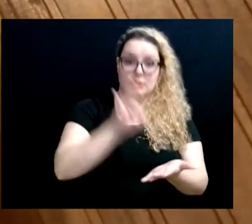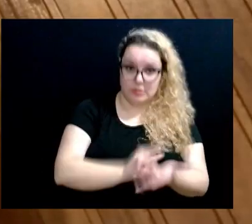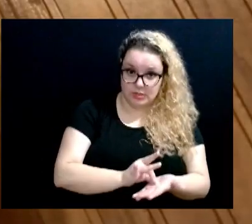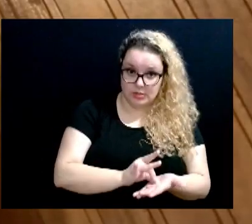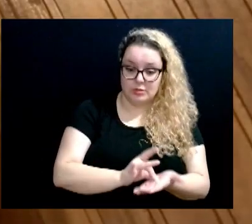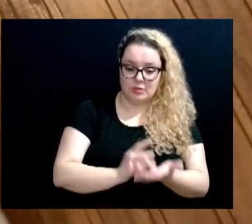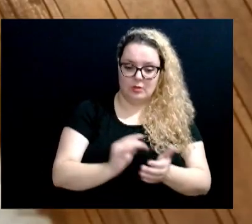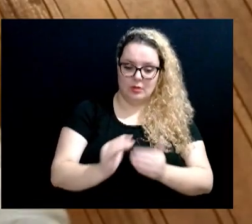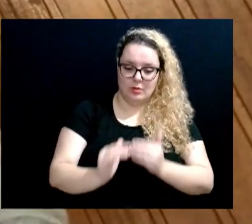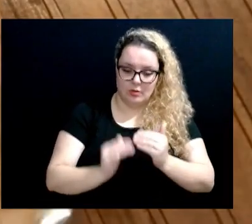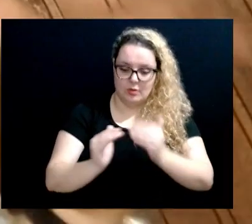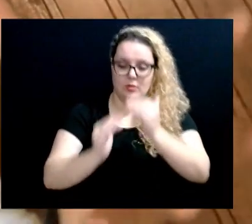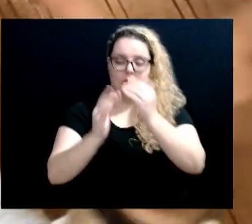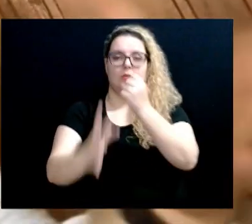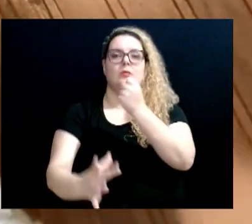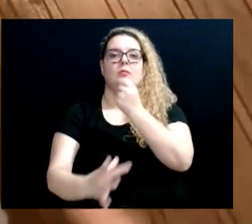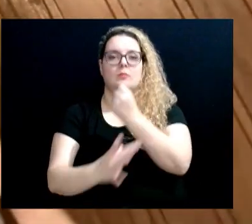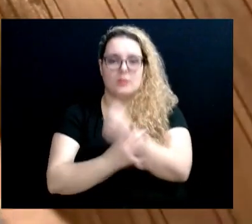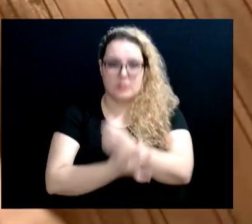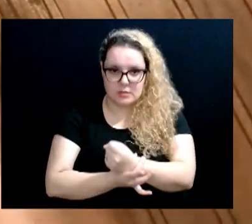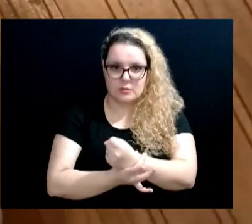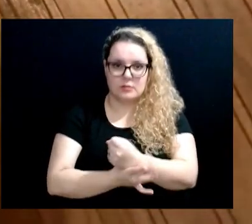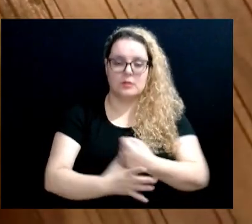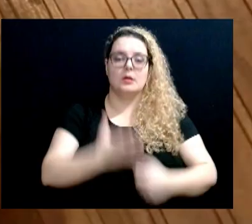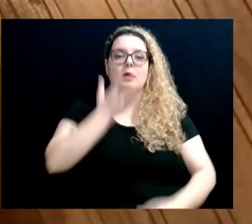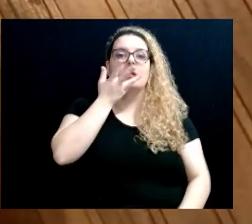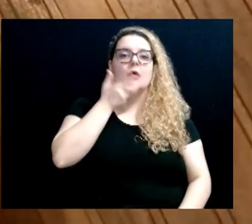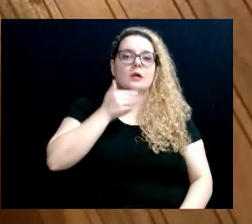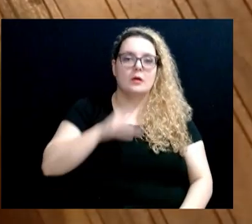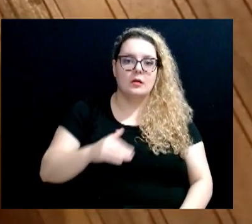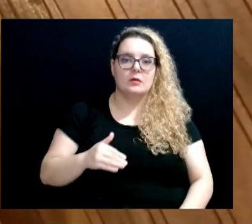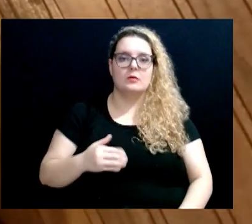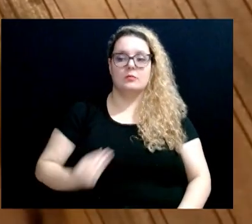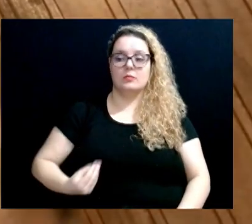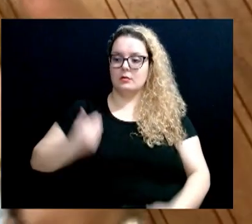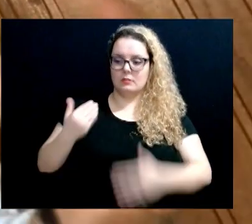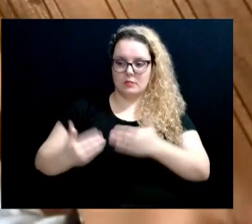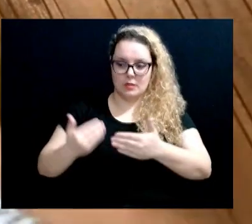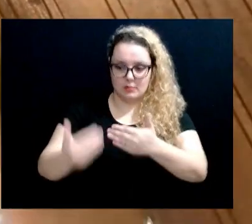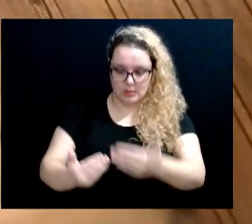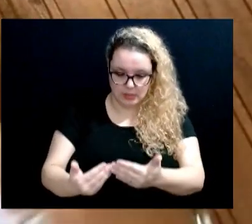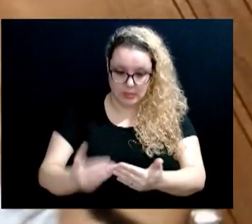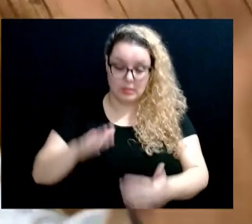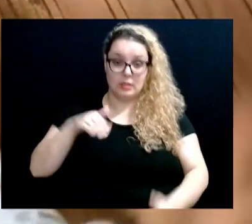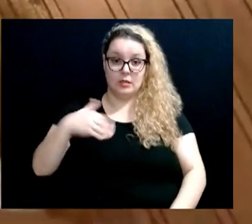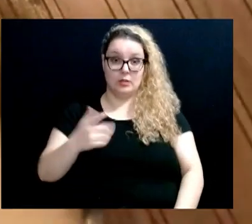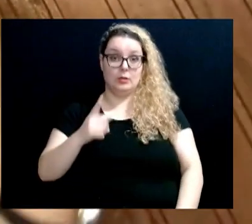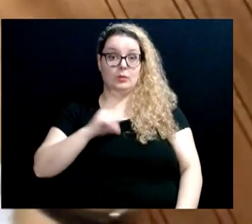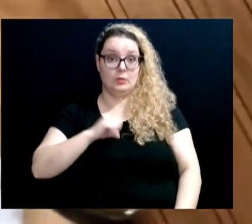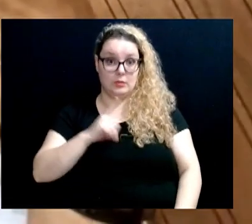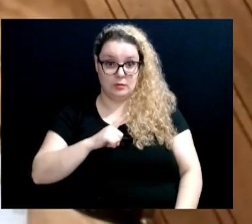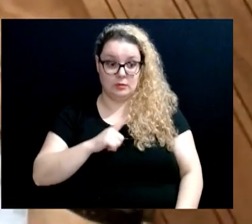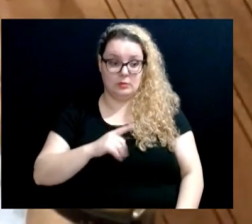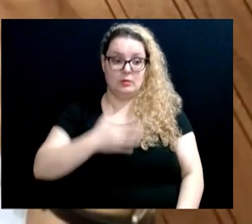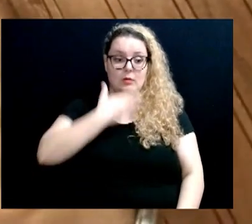segurança que essa criança vai levar para o resto da vida. E quando a gente tem pais e